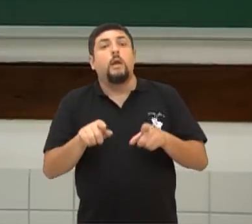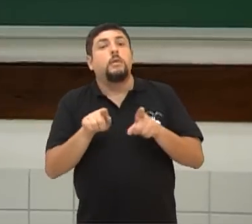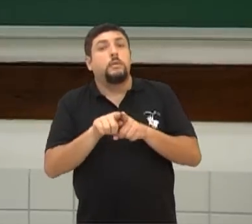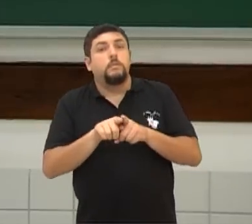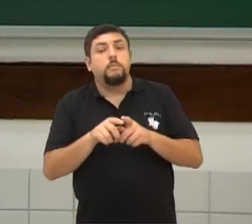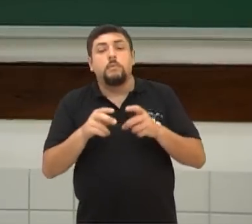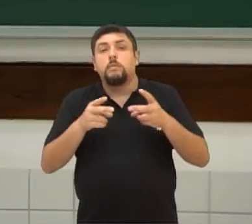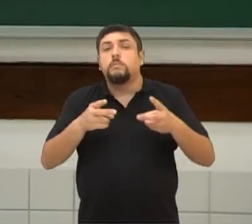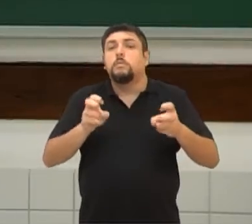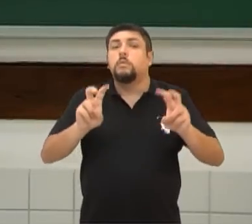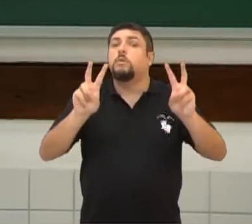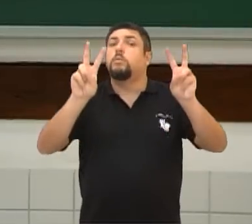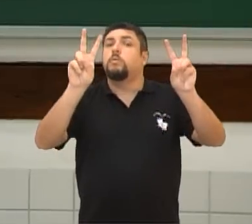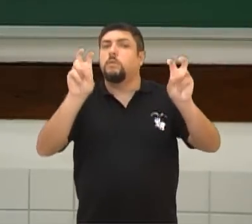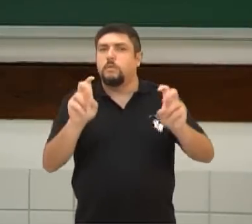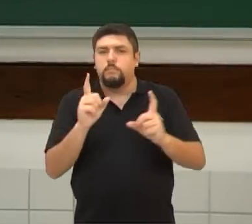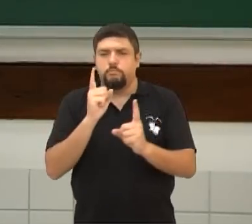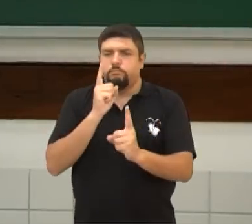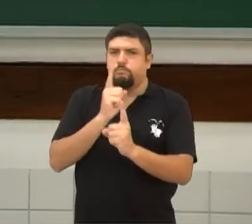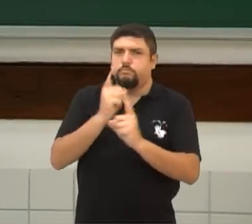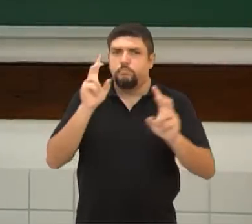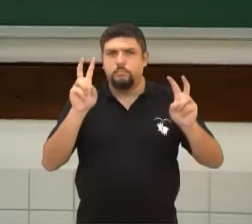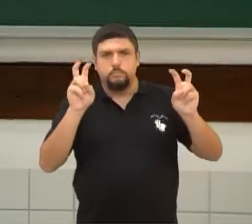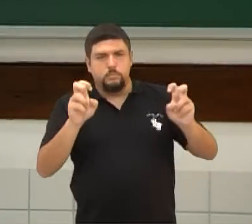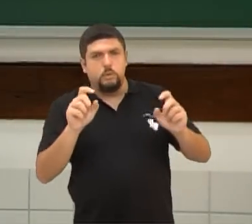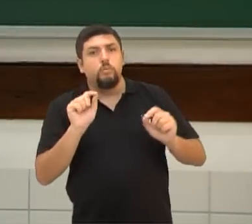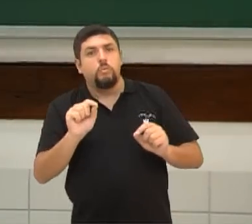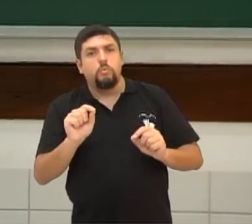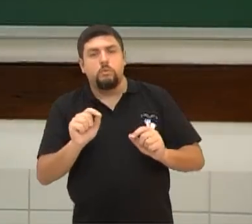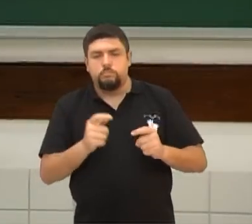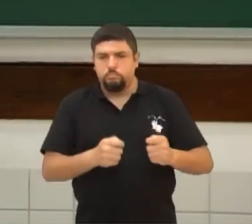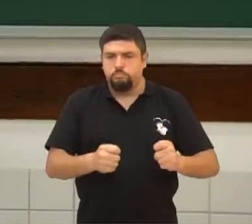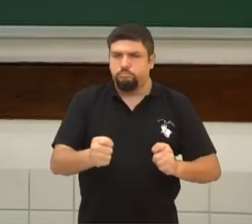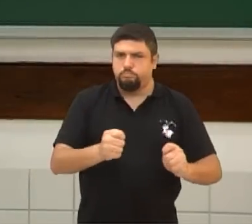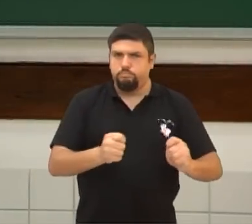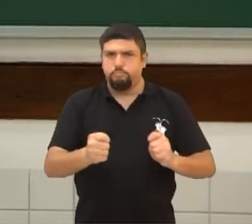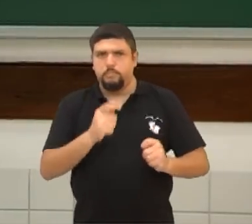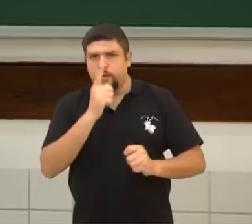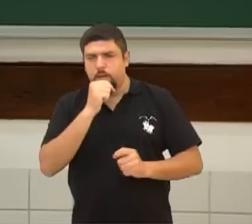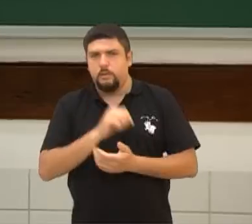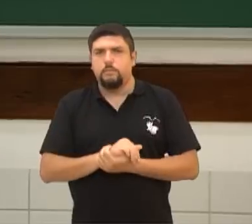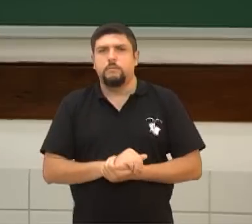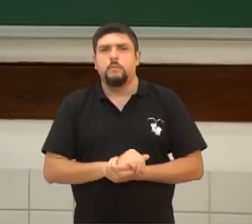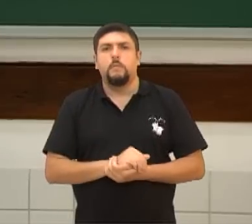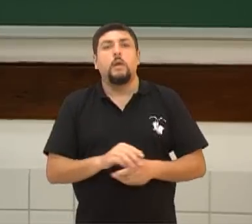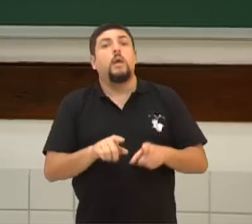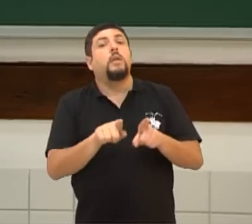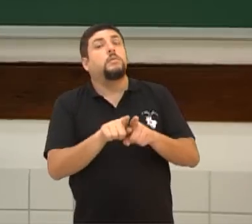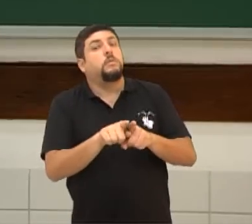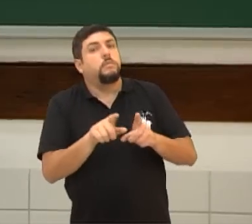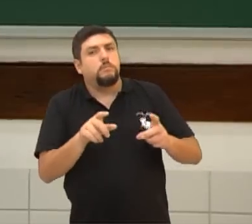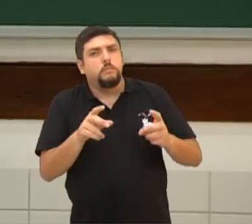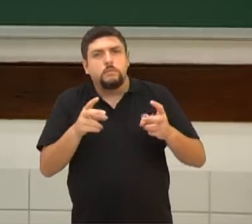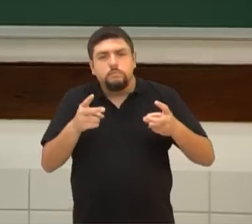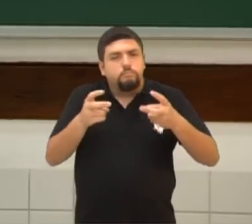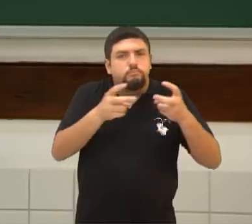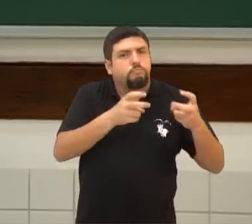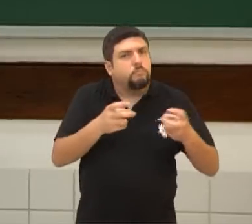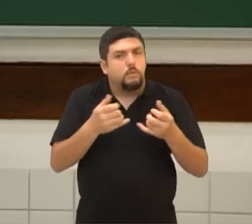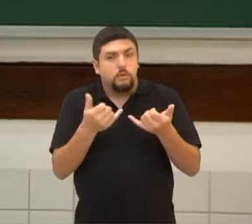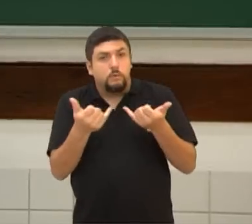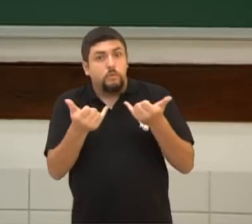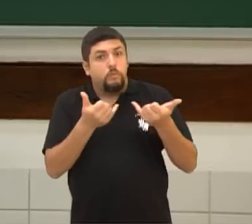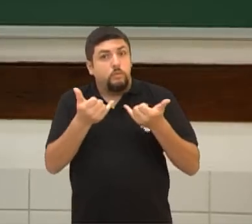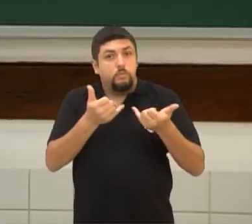do texto, lá quando nós falamos sobre a economia da água, né? Localizamos informações explícitas,